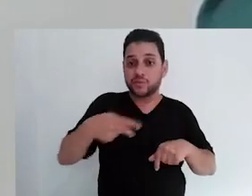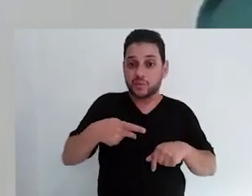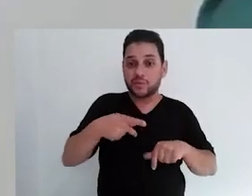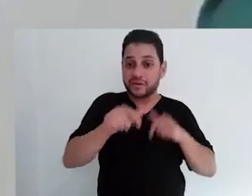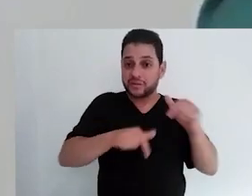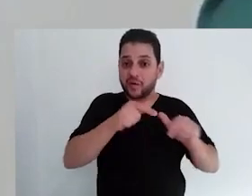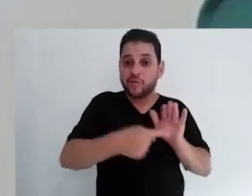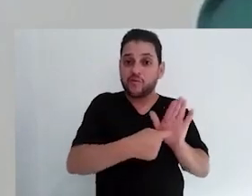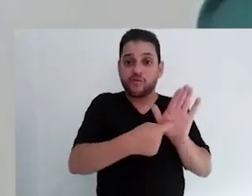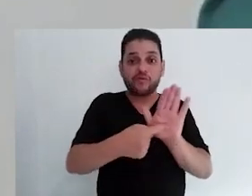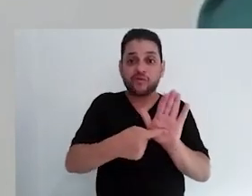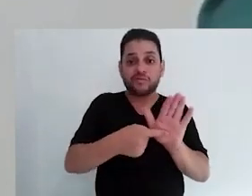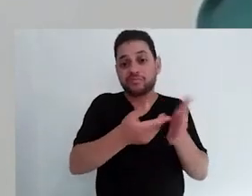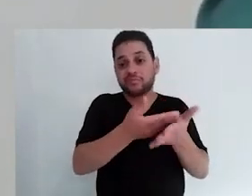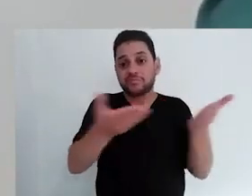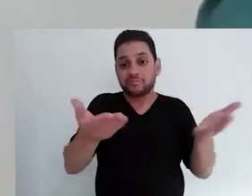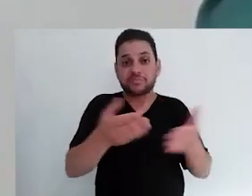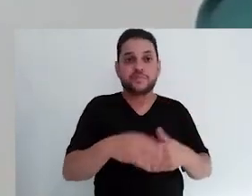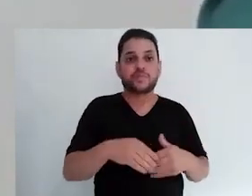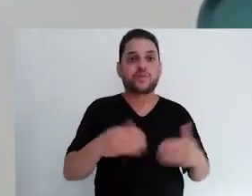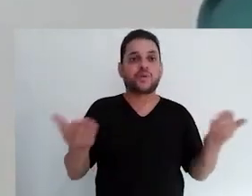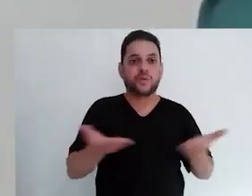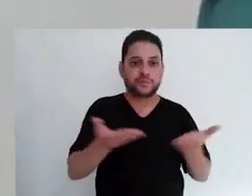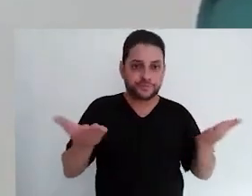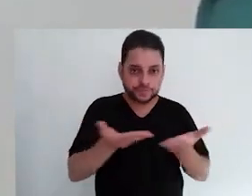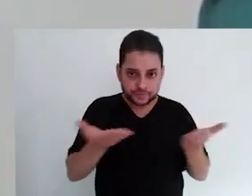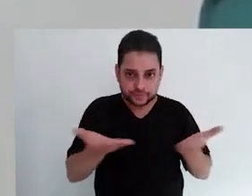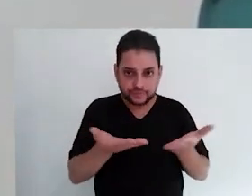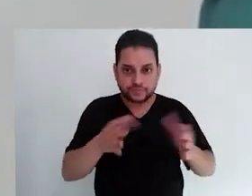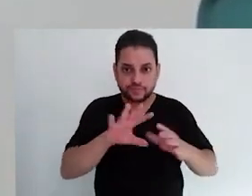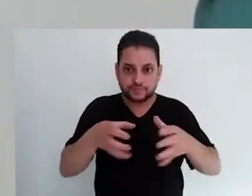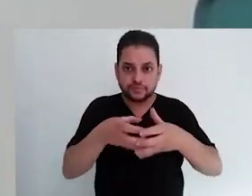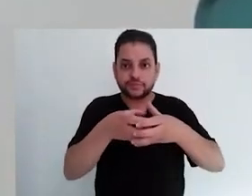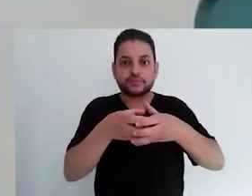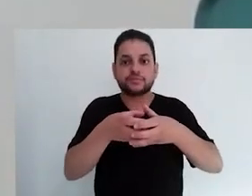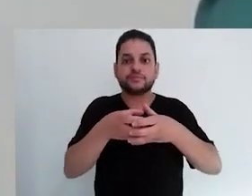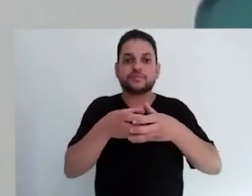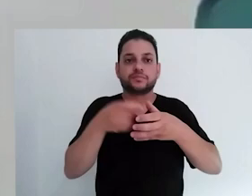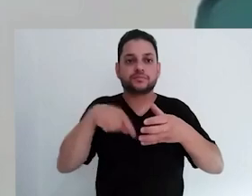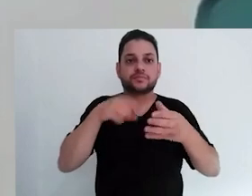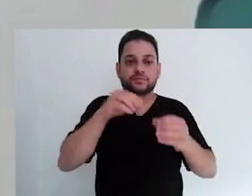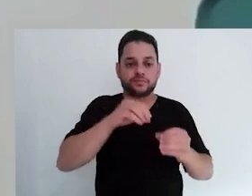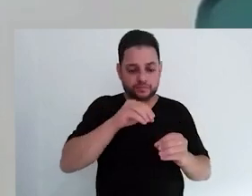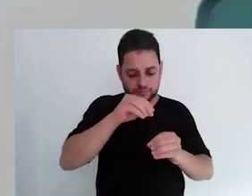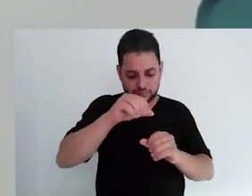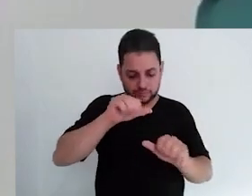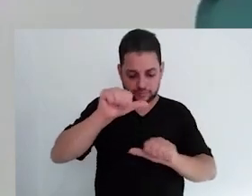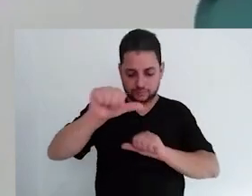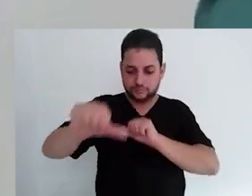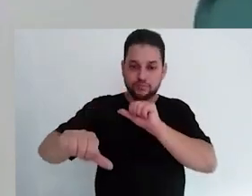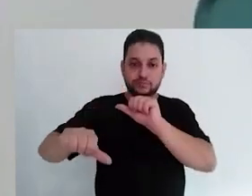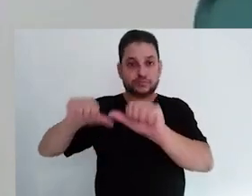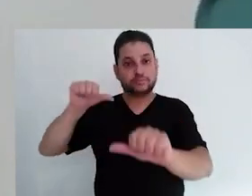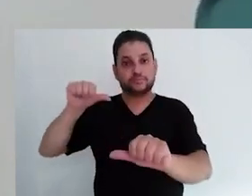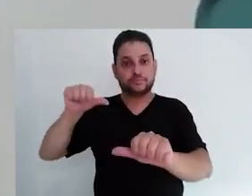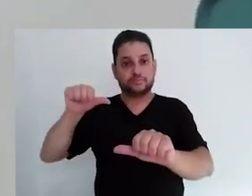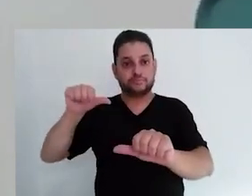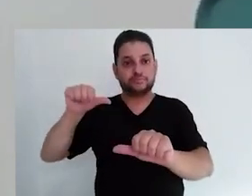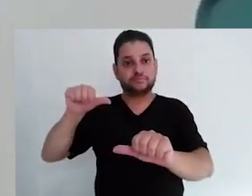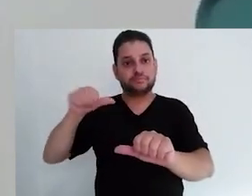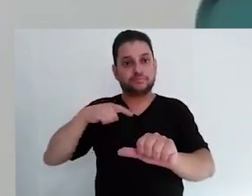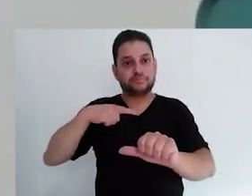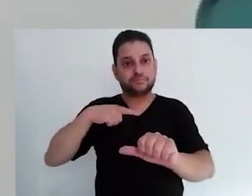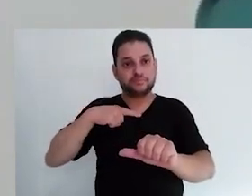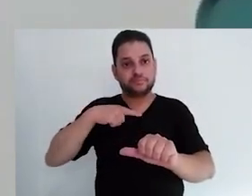Em resumo, hoje os núcleos eles estão em uma fase de transição, em fase de implantação. Eles foram efetivamente implantados